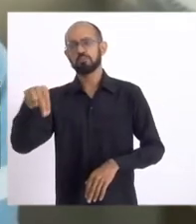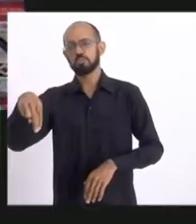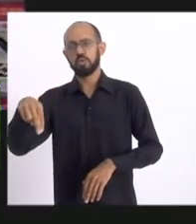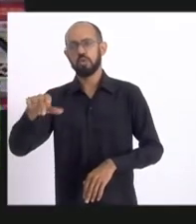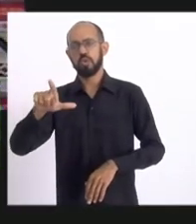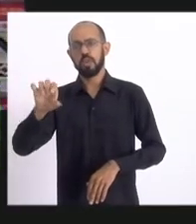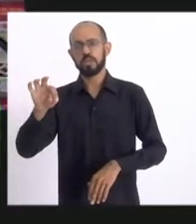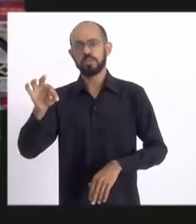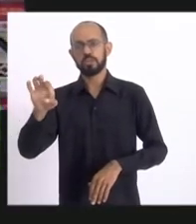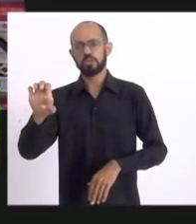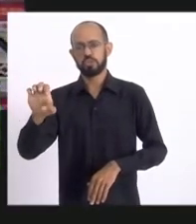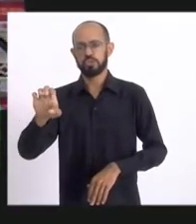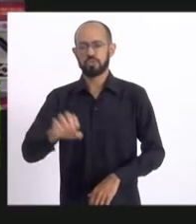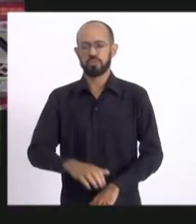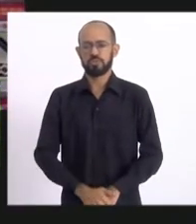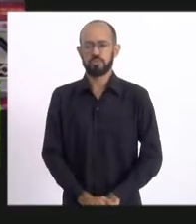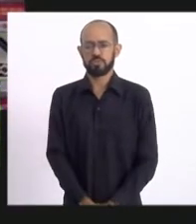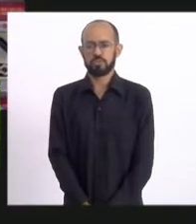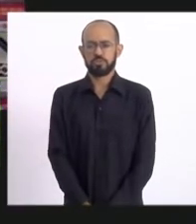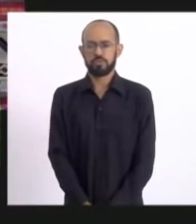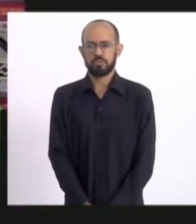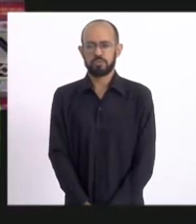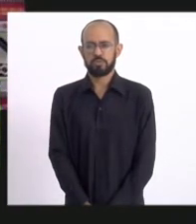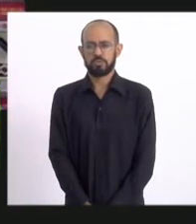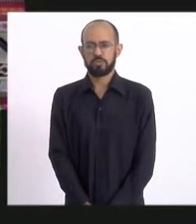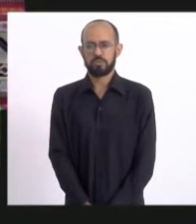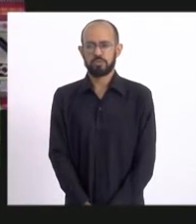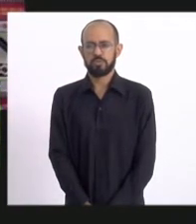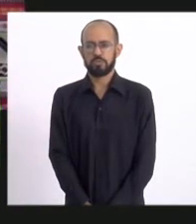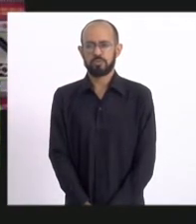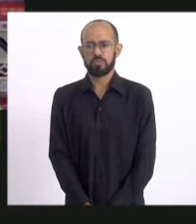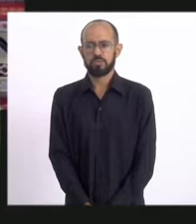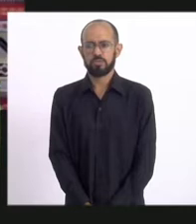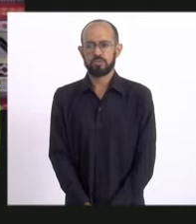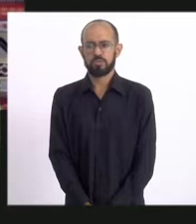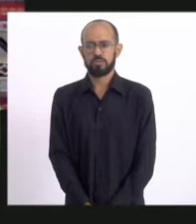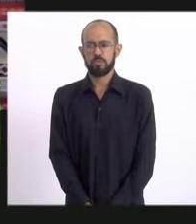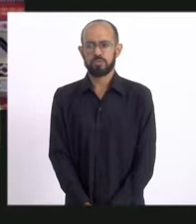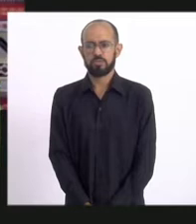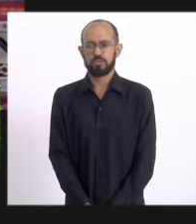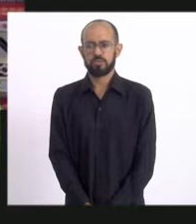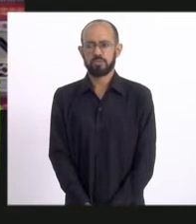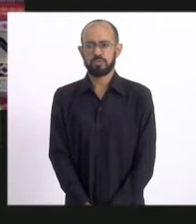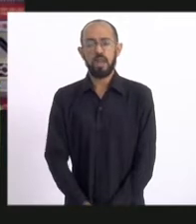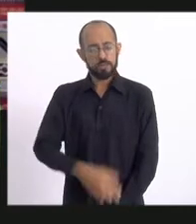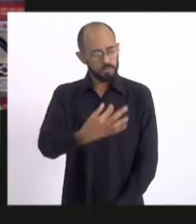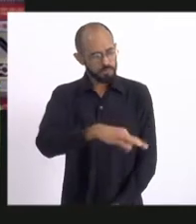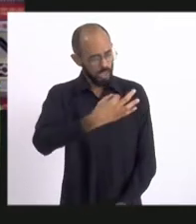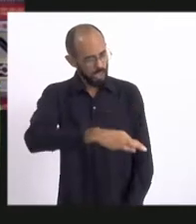Deus, emendas de plenário 712 do Deodaldo. É do Deodaldo, tá certo.